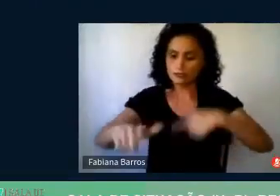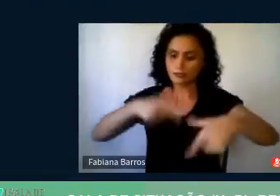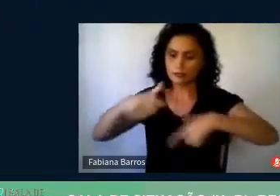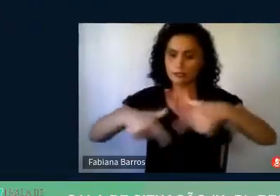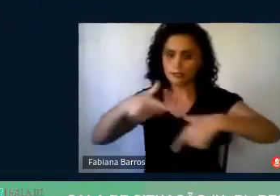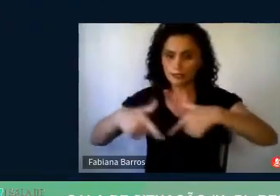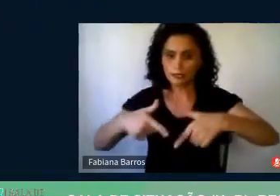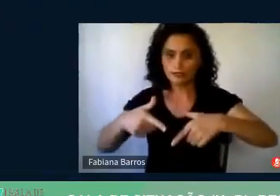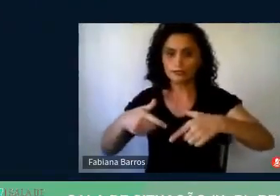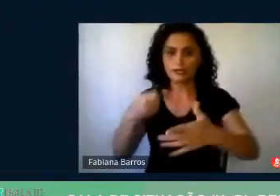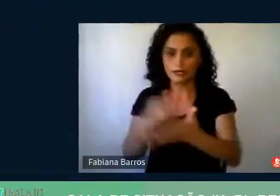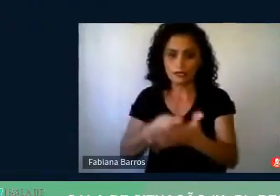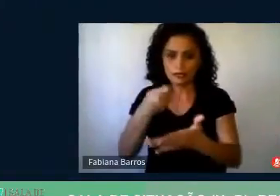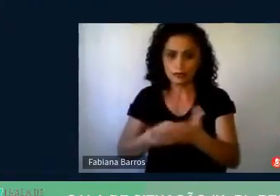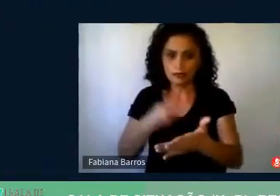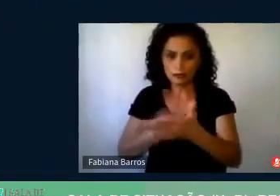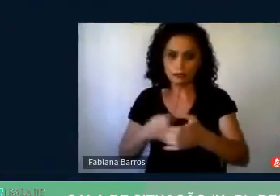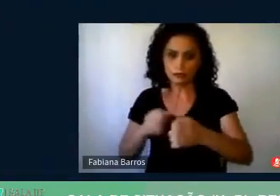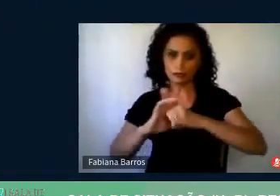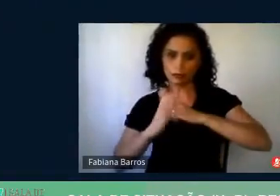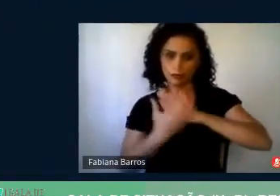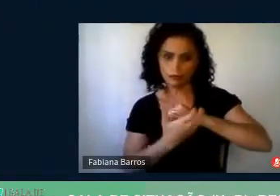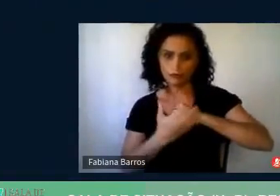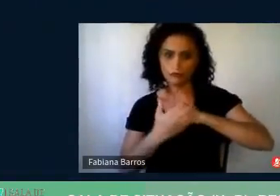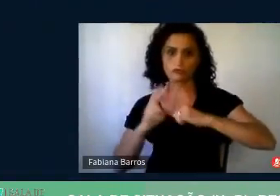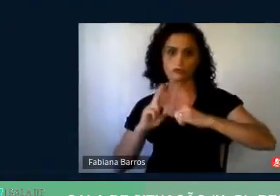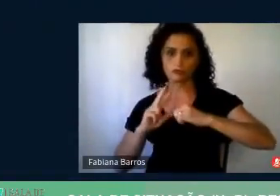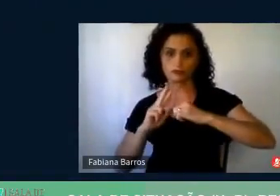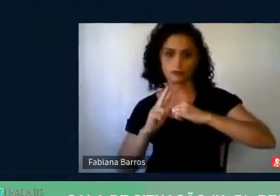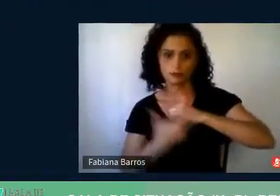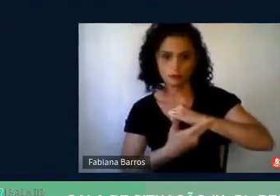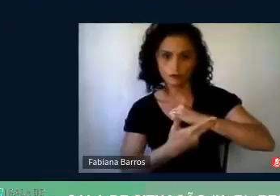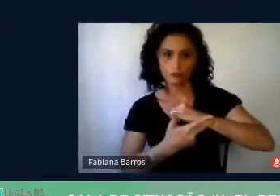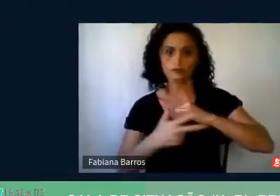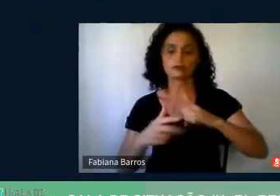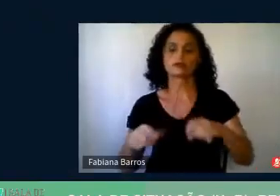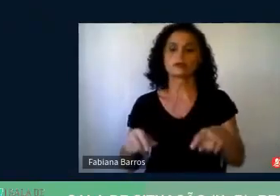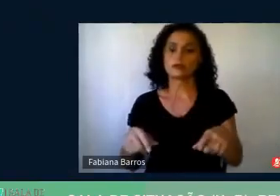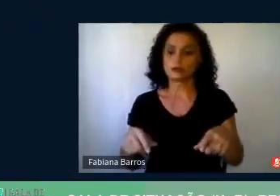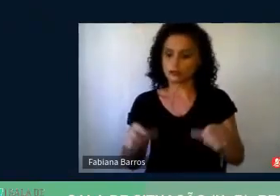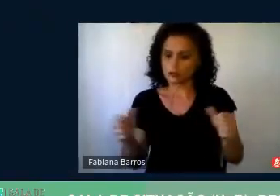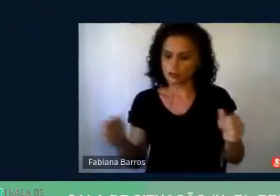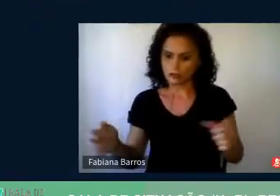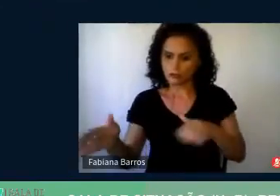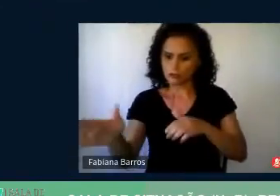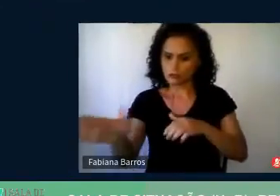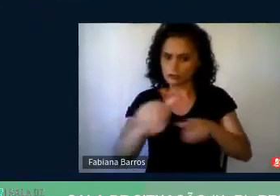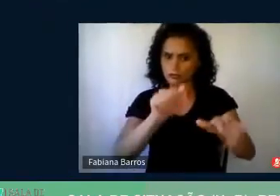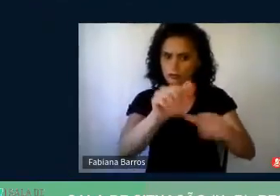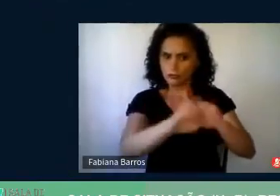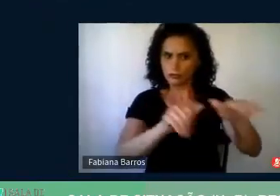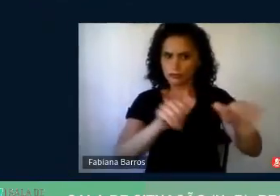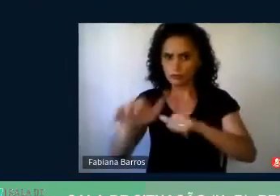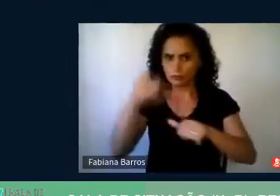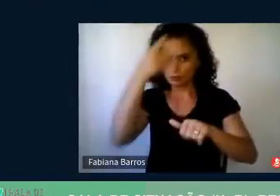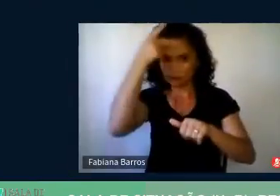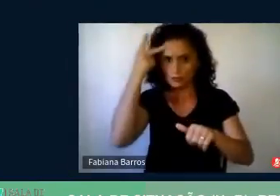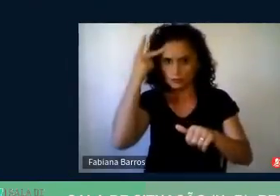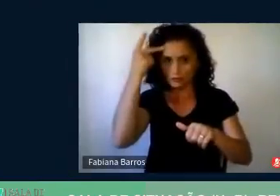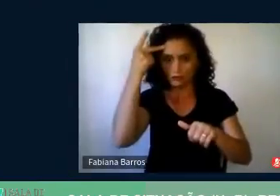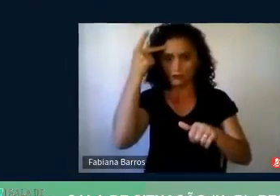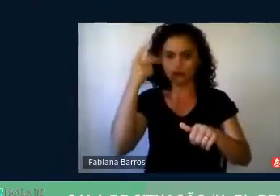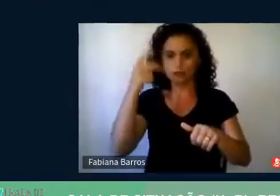uma das exigências básicas para que a gente tivesse um esforço coordenado na universidade e a gente conseguiu chamar essas pessoas-chave. Depois,